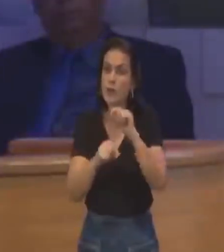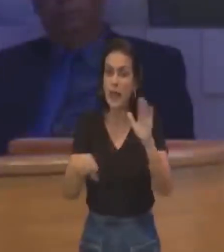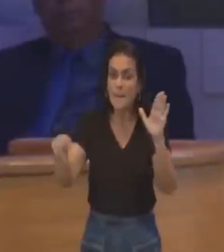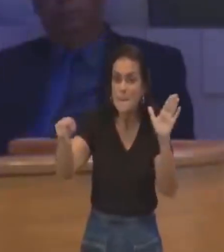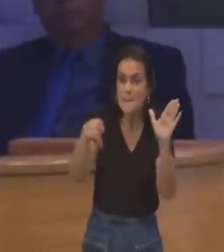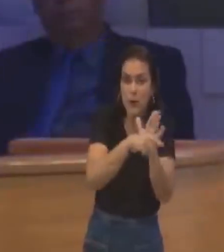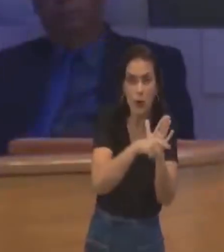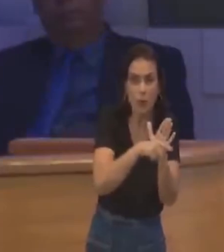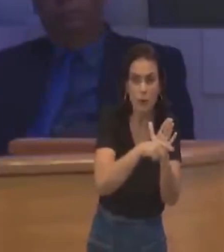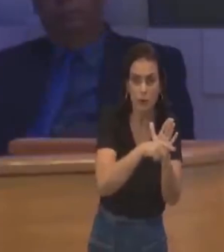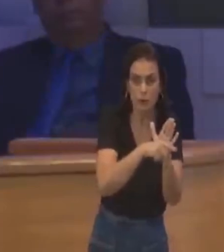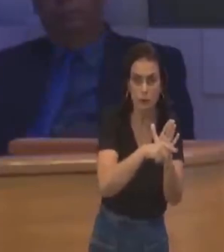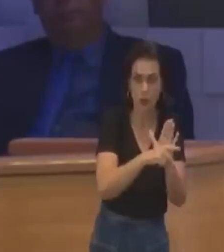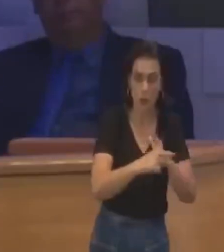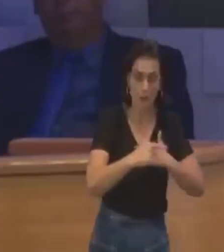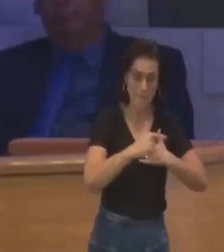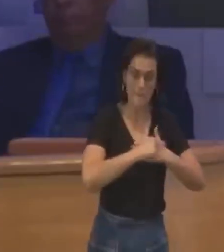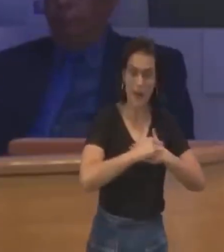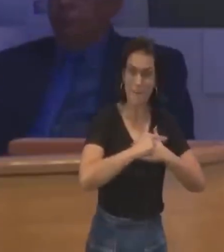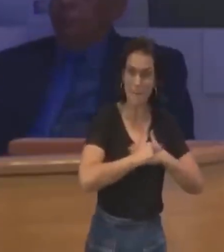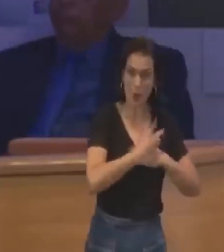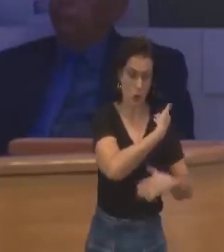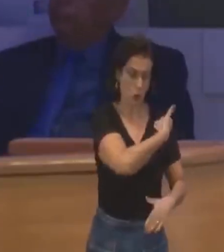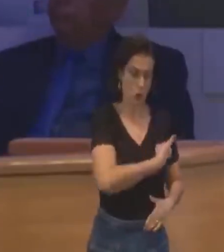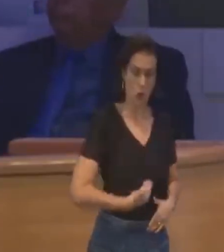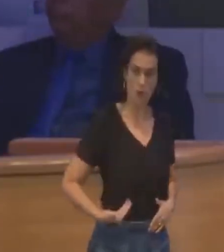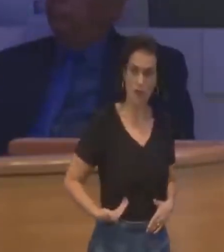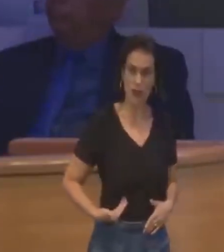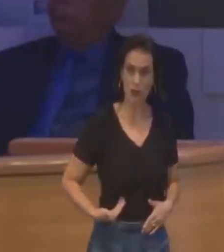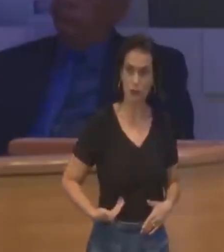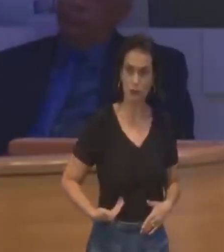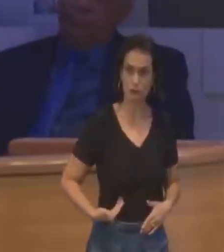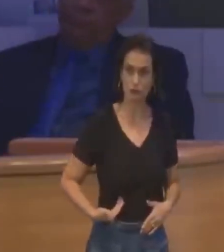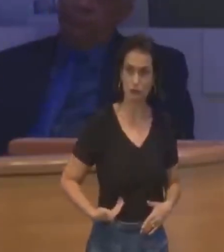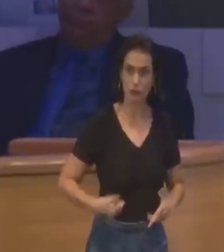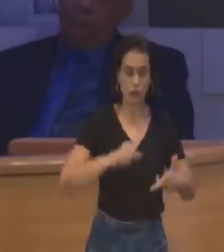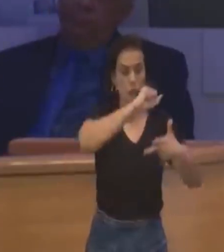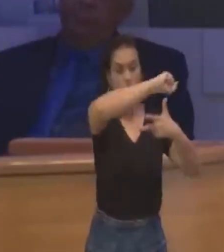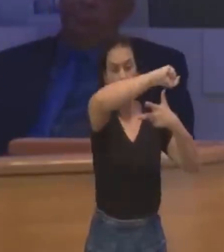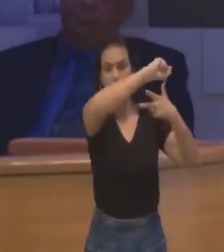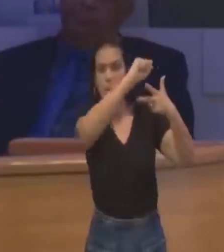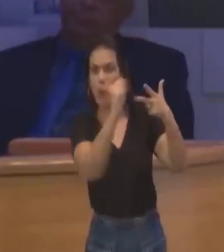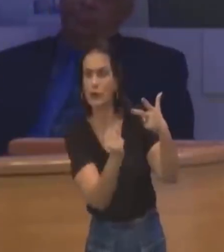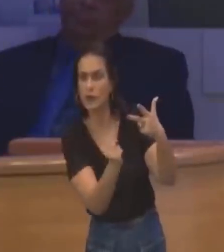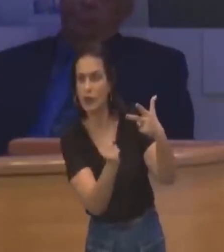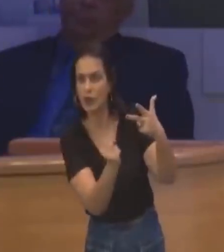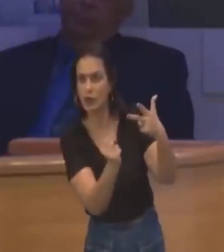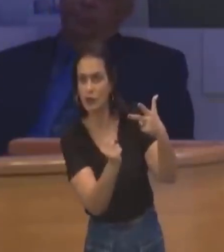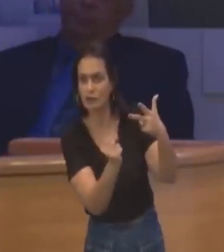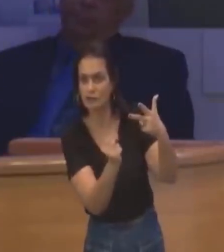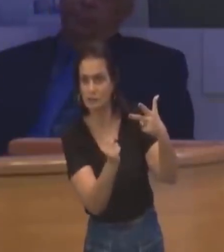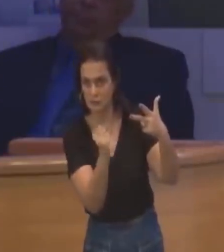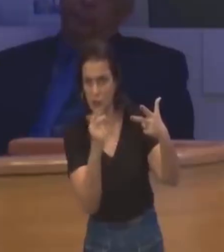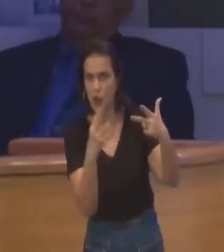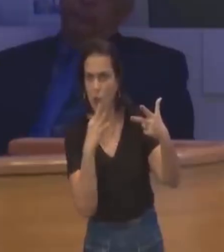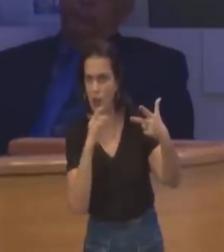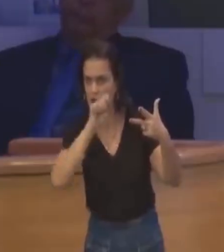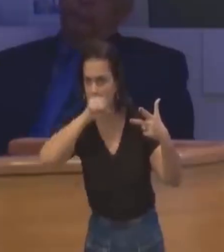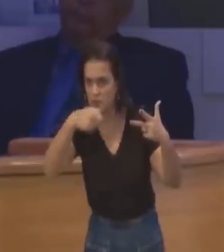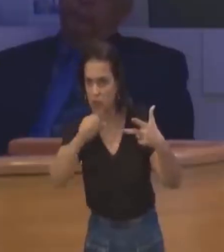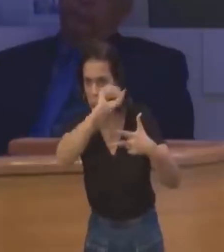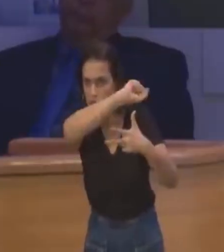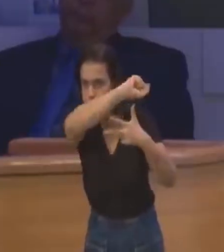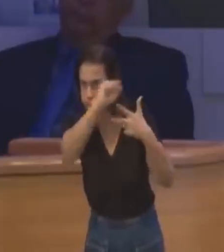entender a função do Estado, eu tenho que entender a função dos poderes, eu tenho que entender as funções dos legisladores, dos juízes e